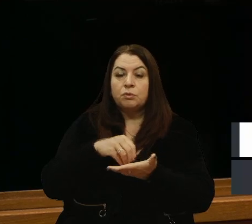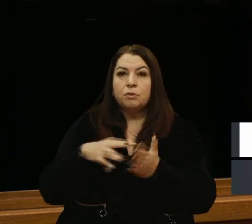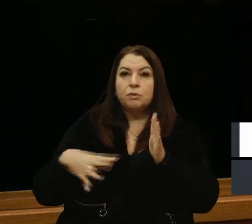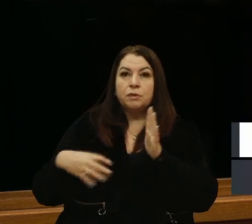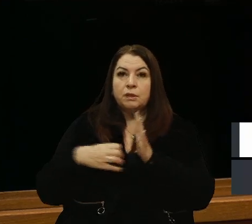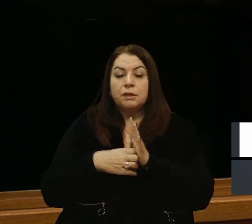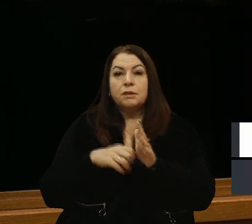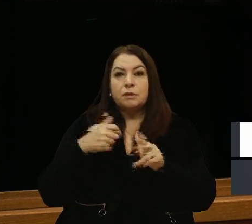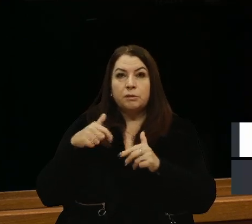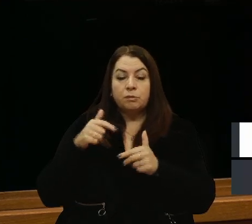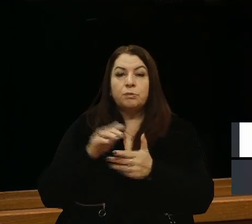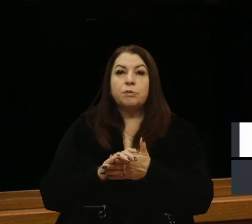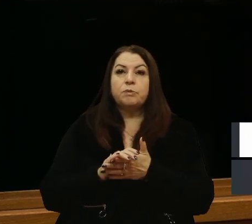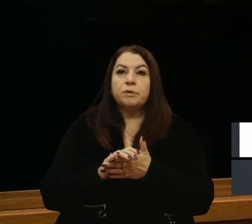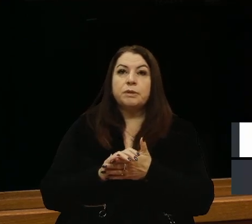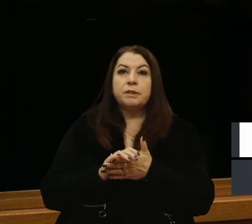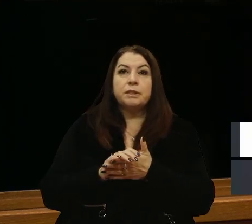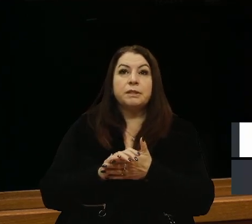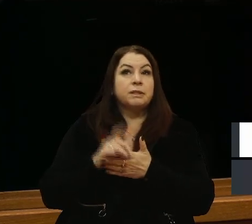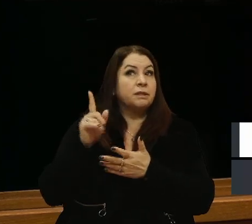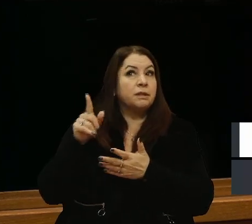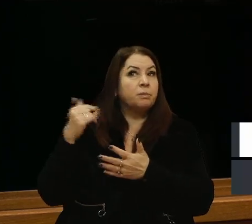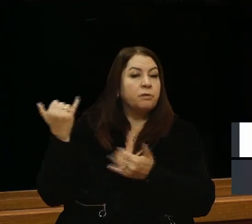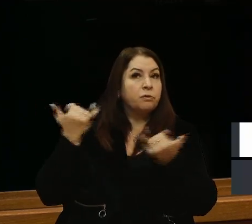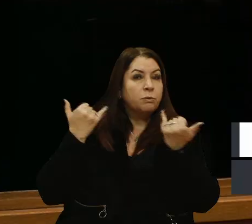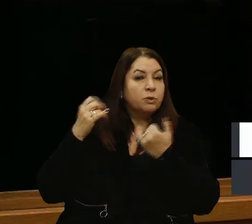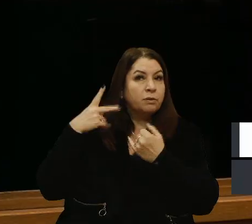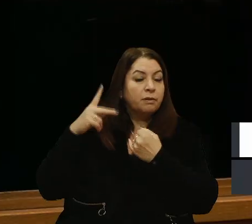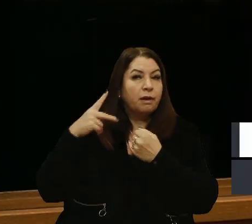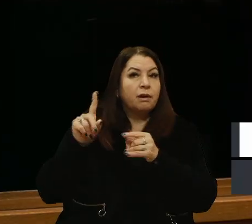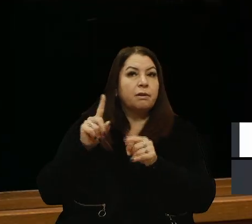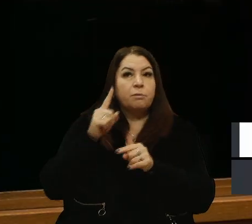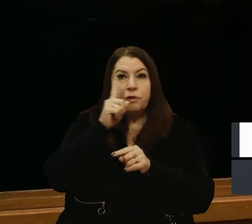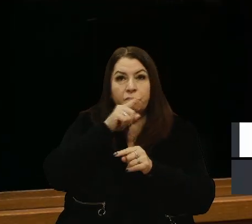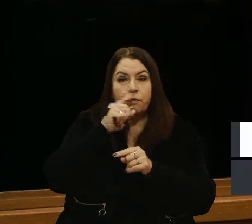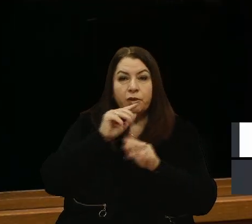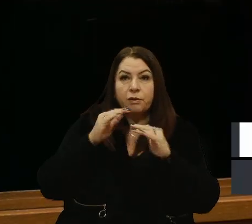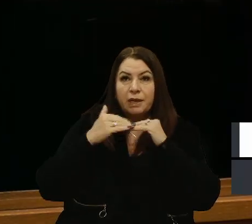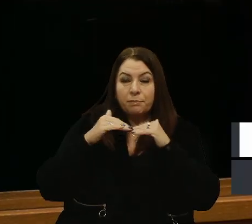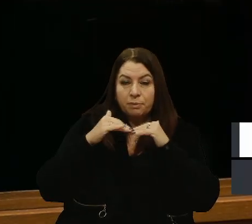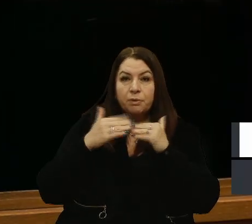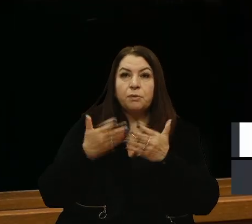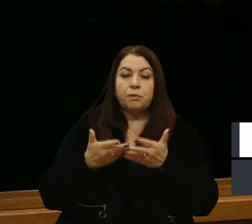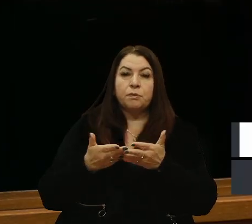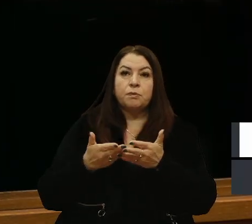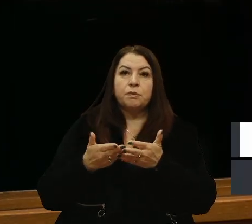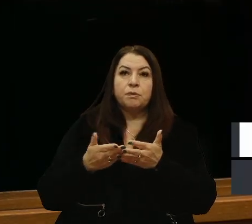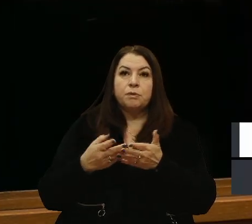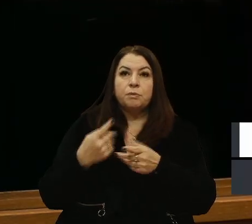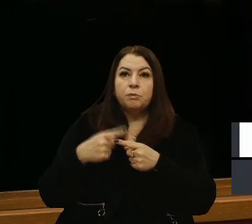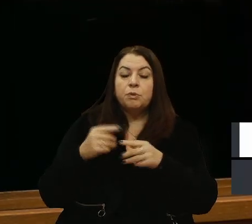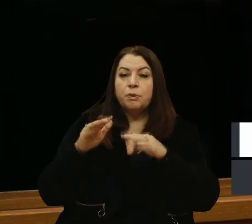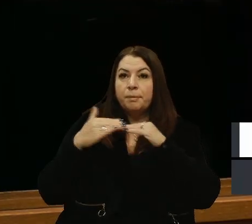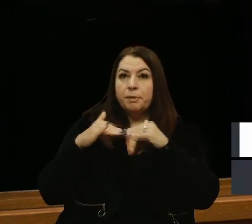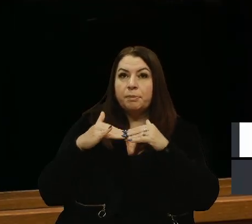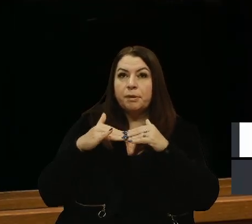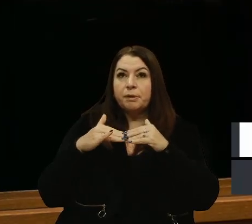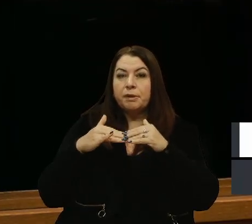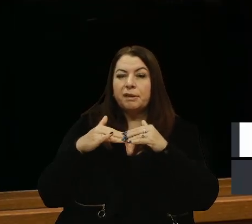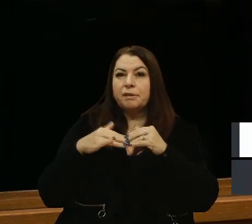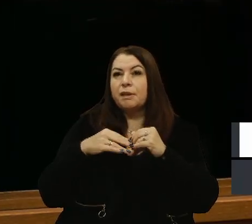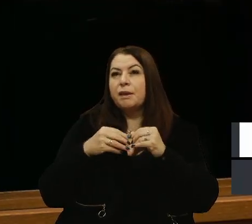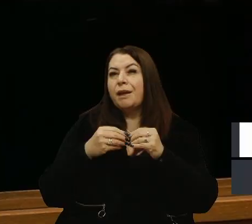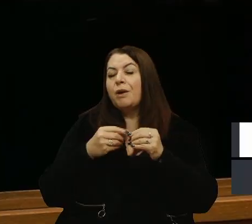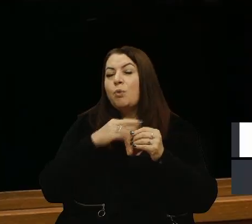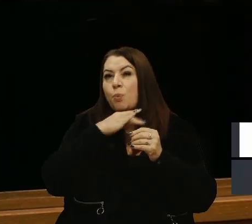acidentou trabalhando, segundo informações, por falhas nos caminhões, pelo fato dos caminhões estarem